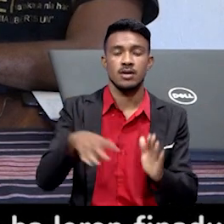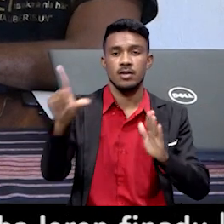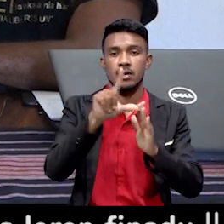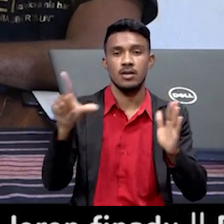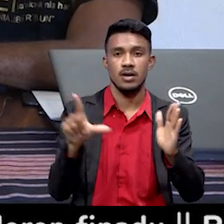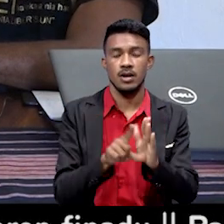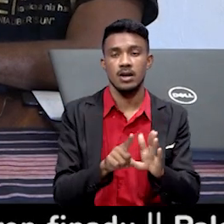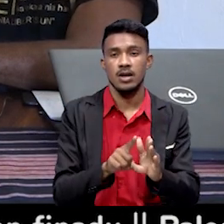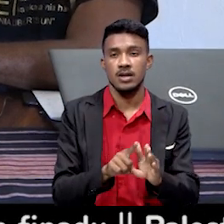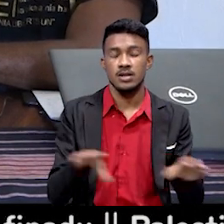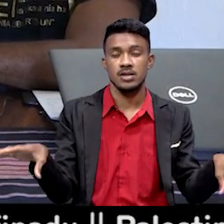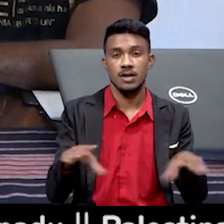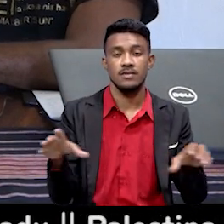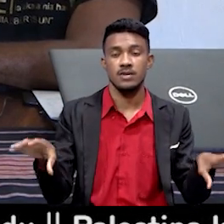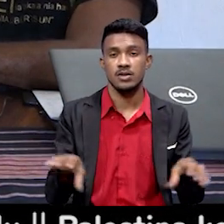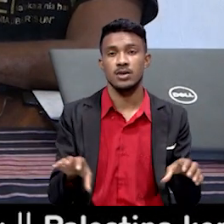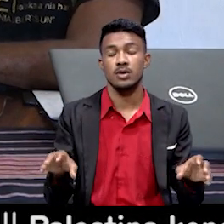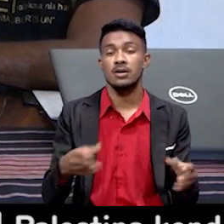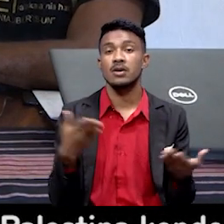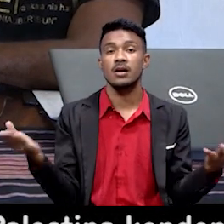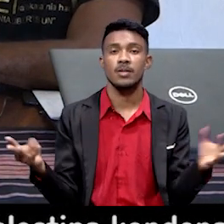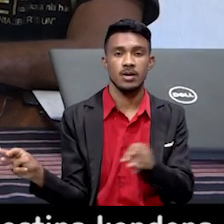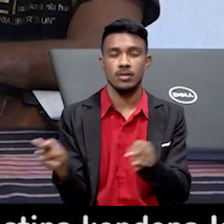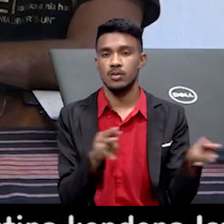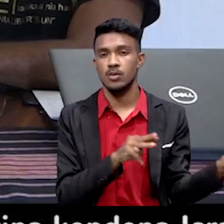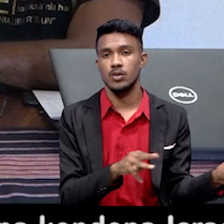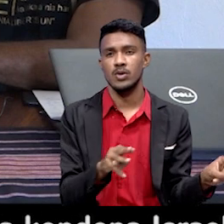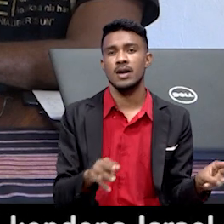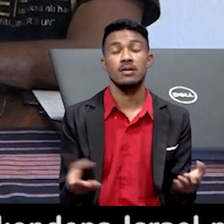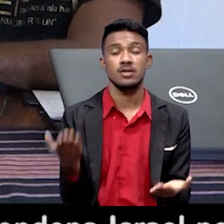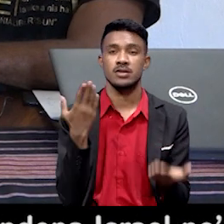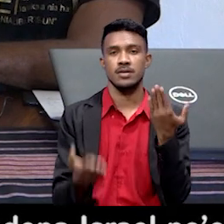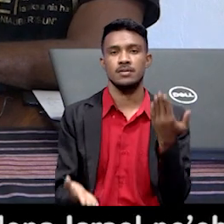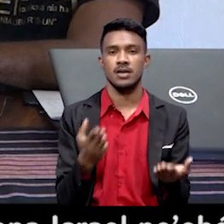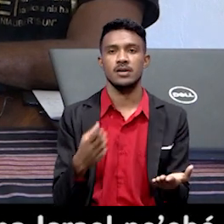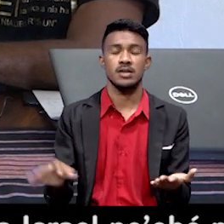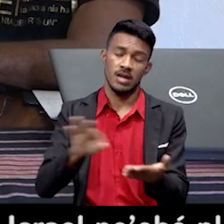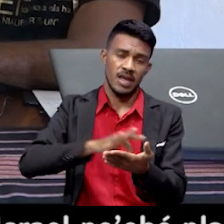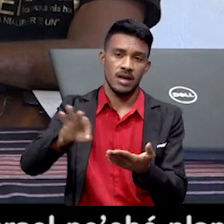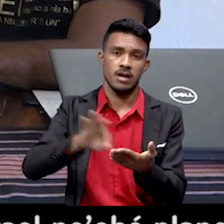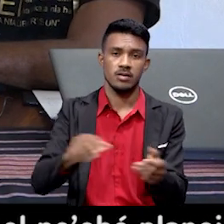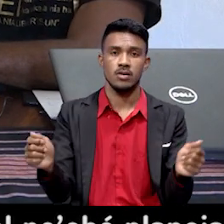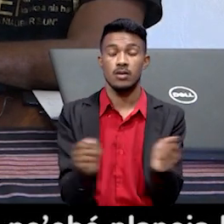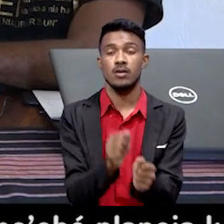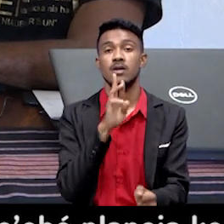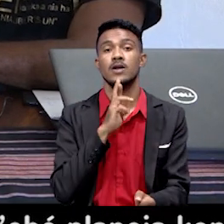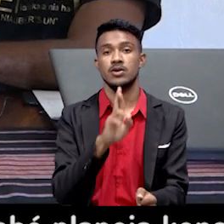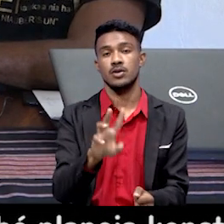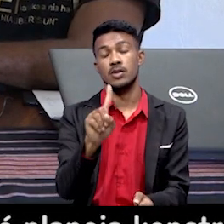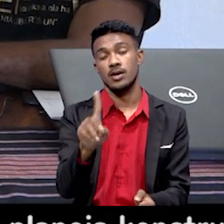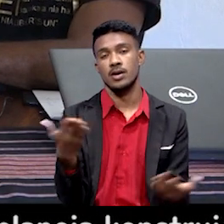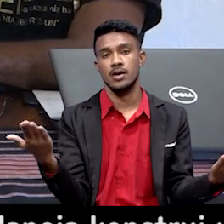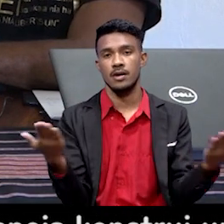ne ida parte ida nemo kato muda mai be simples anula de ho ho resolusa unida ne